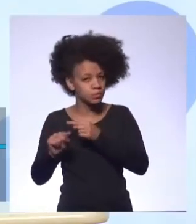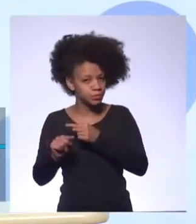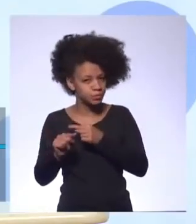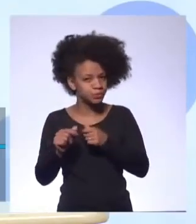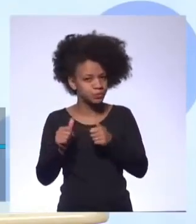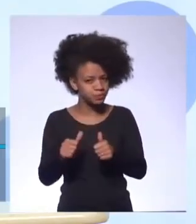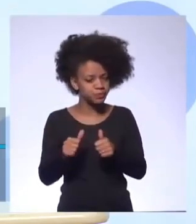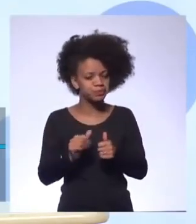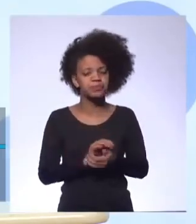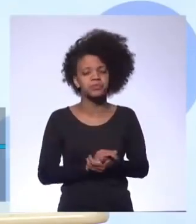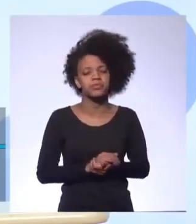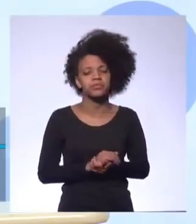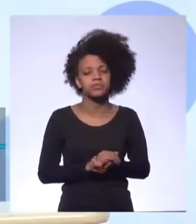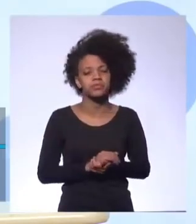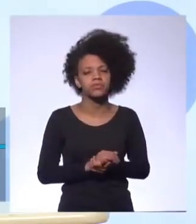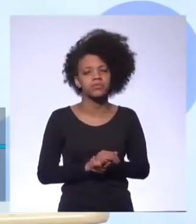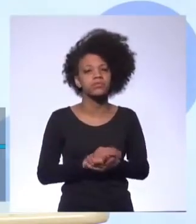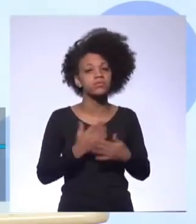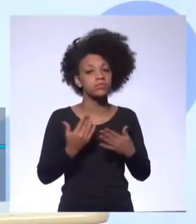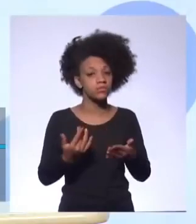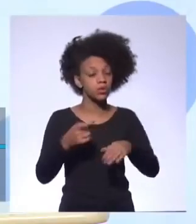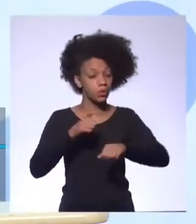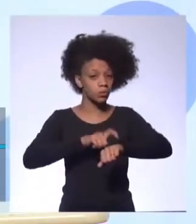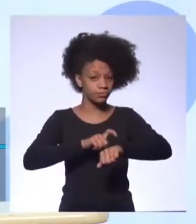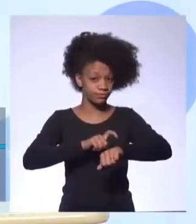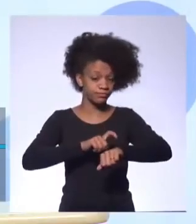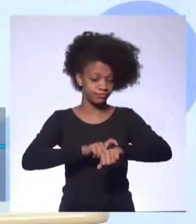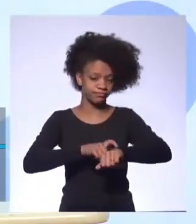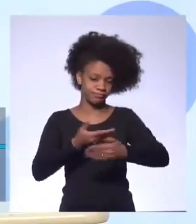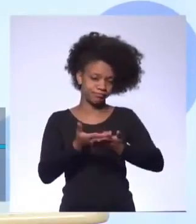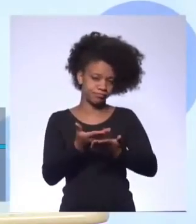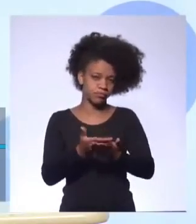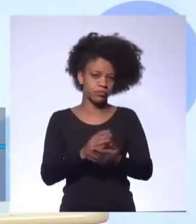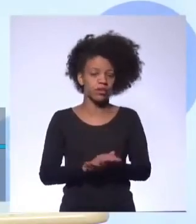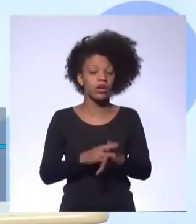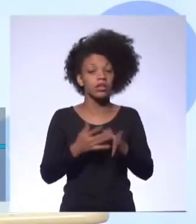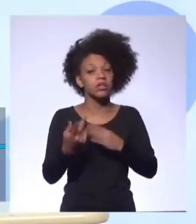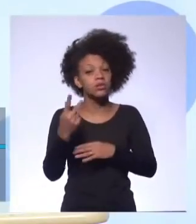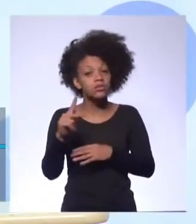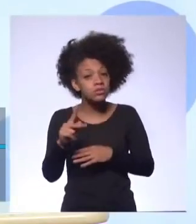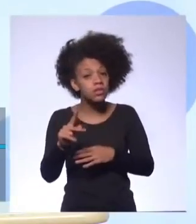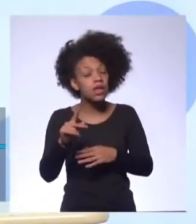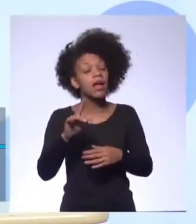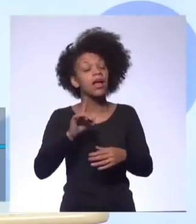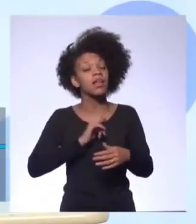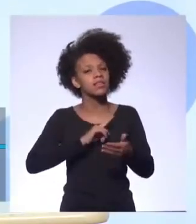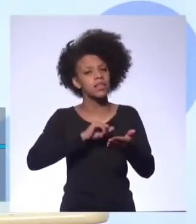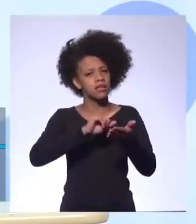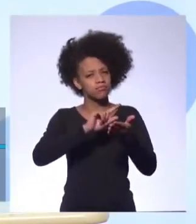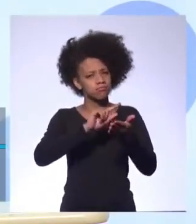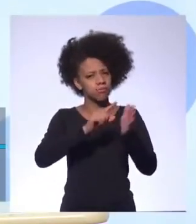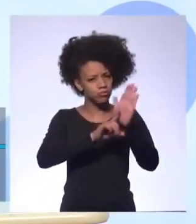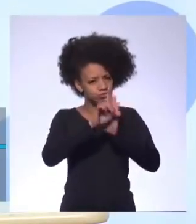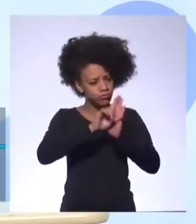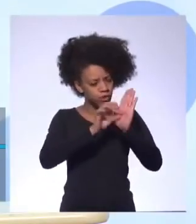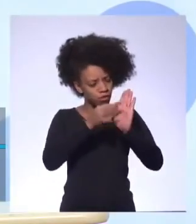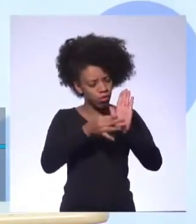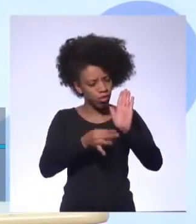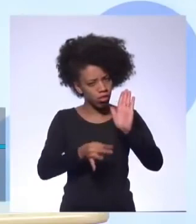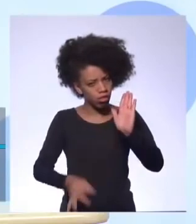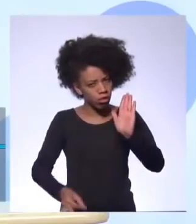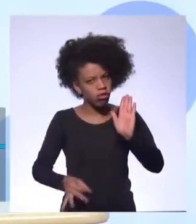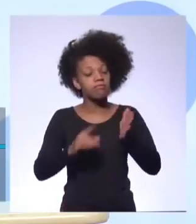certo? Por conta do tempo que a gente tem aqui. Então, no de vocês, tem um pouquinho mais de direitos